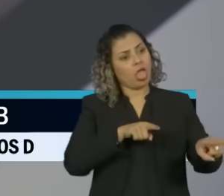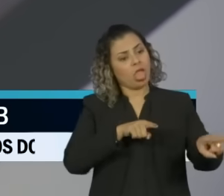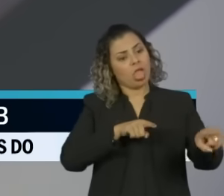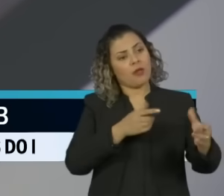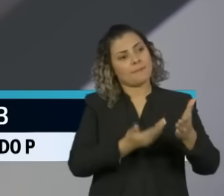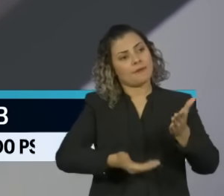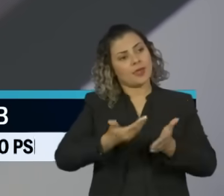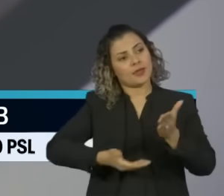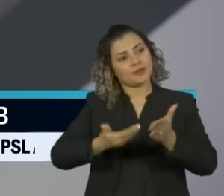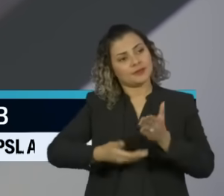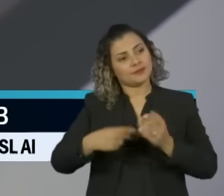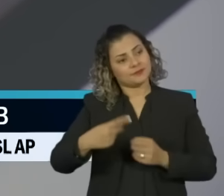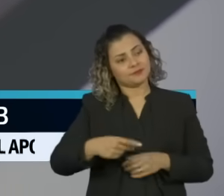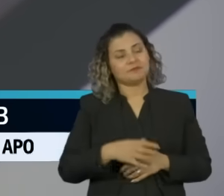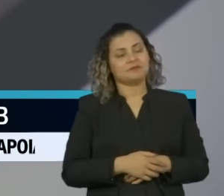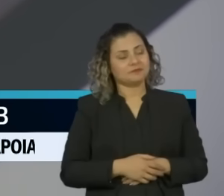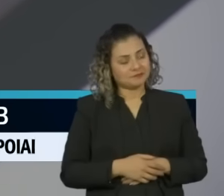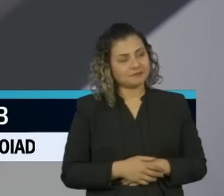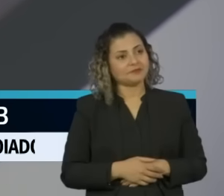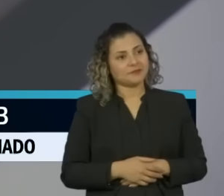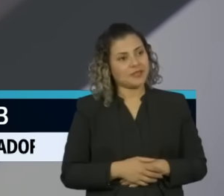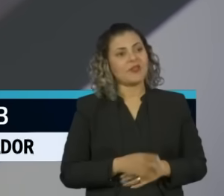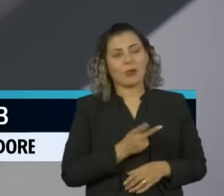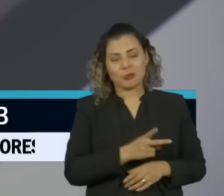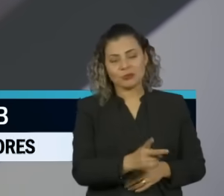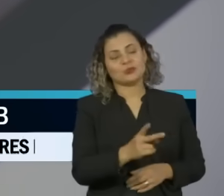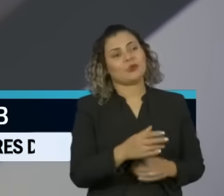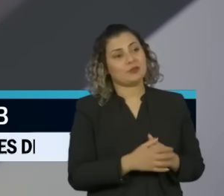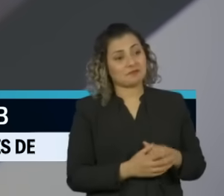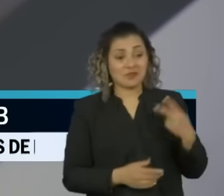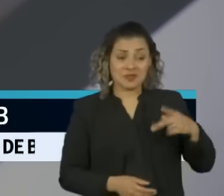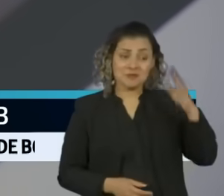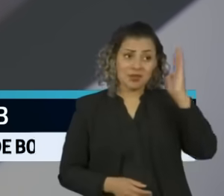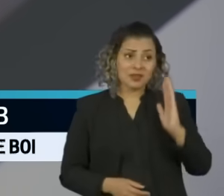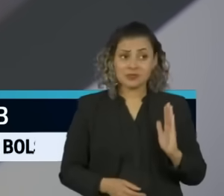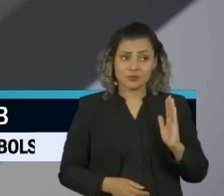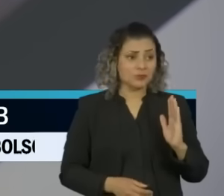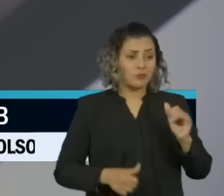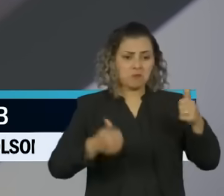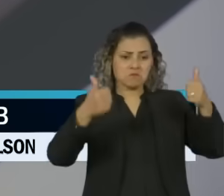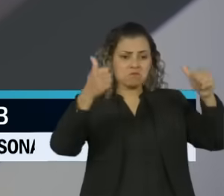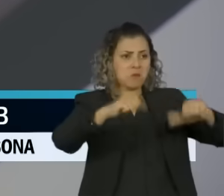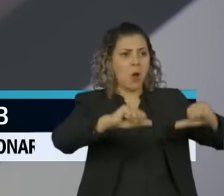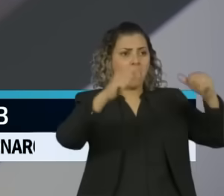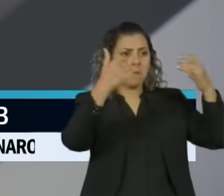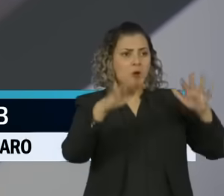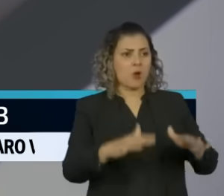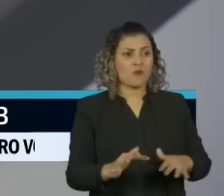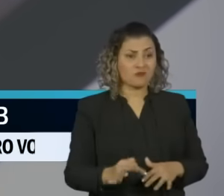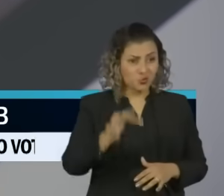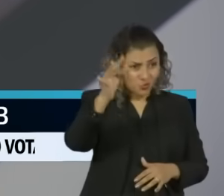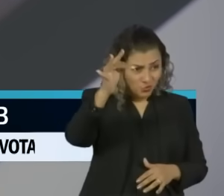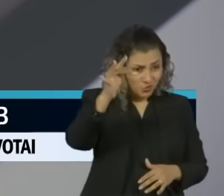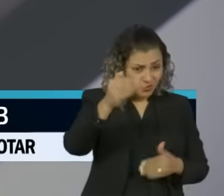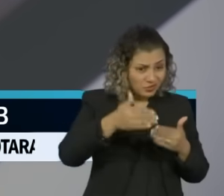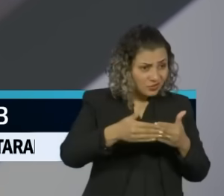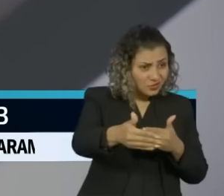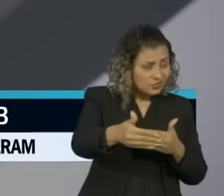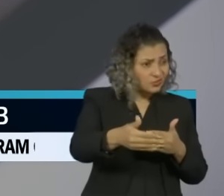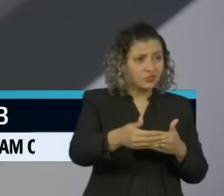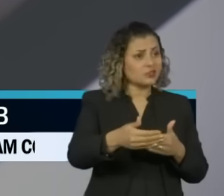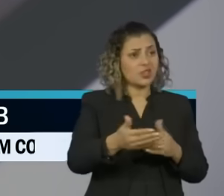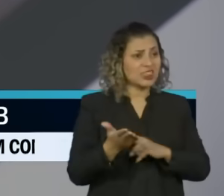vez maior, esse fosso que está condenando o Brasil a ser um país num futuro muito próximo, por não dominar